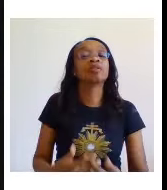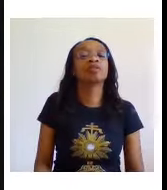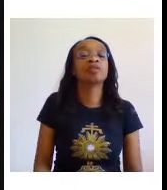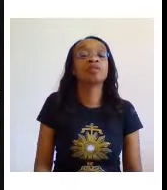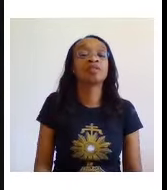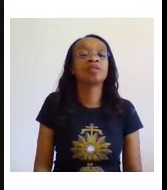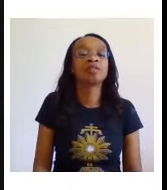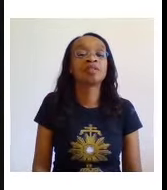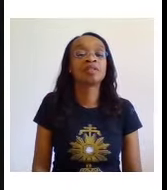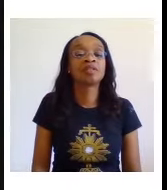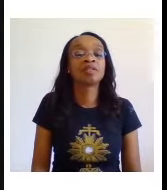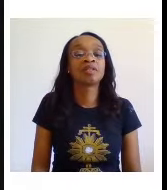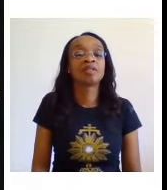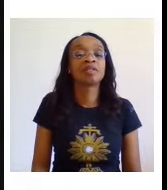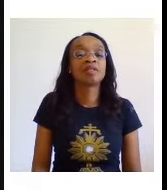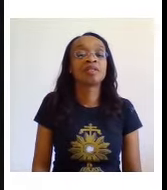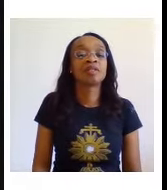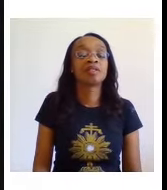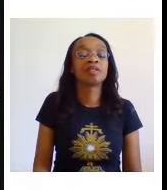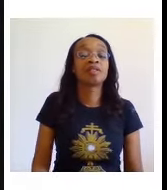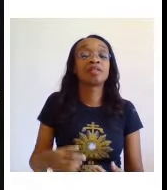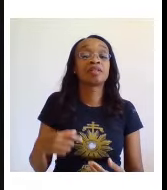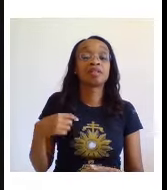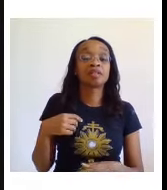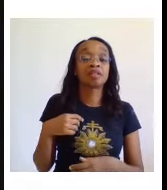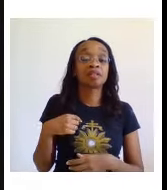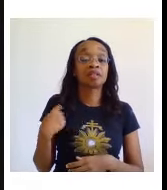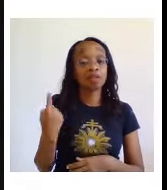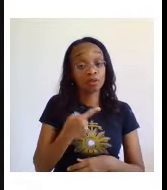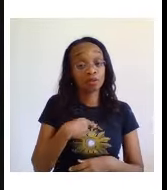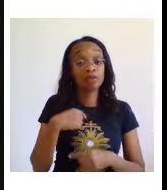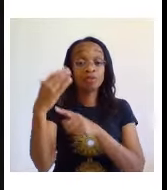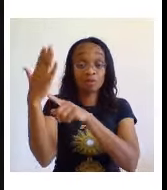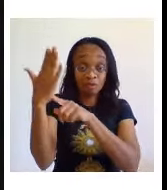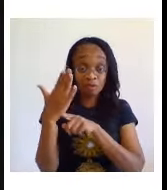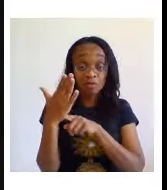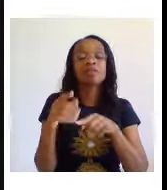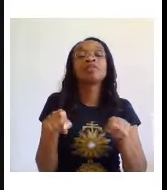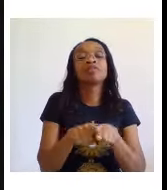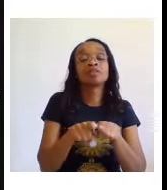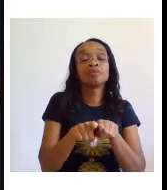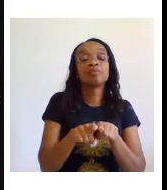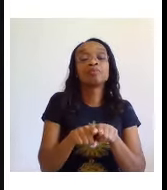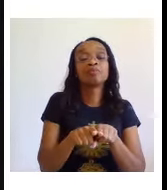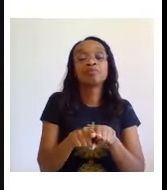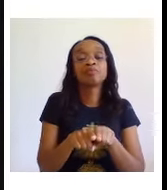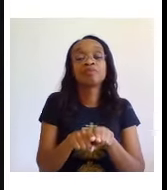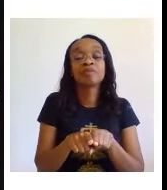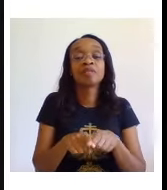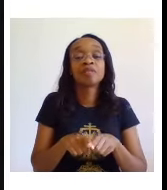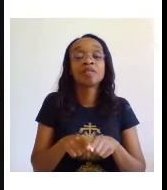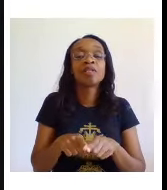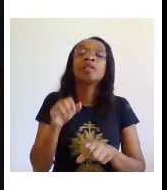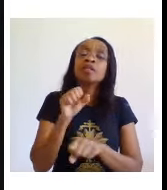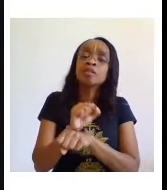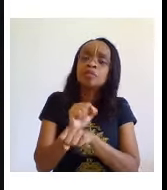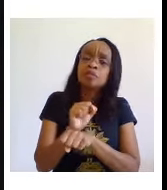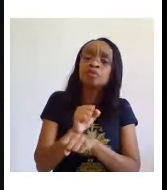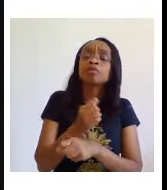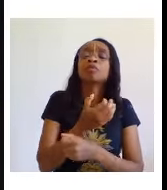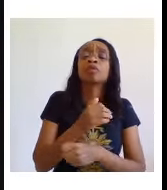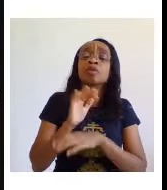nosso chat, que estão nos acompanhando até esse momento, tá? Então, espero que essa live